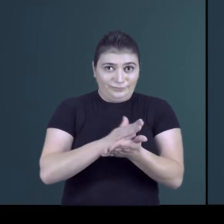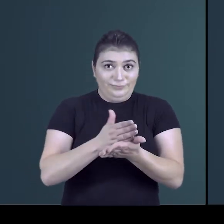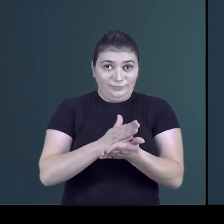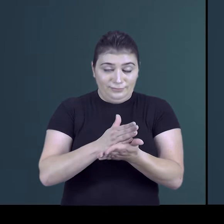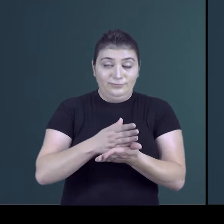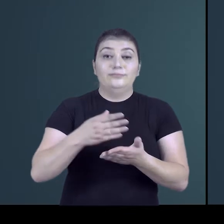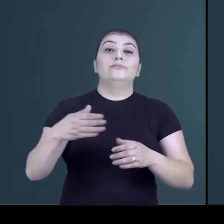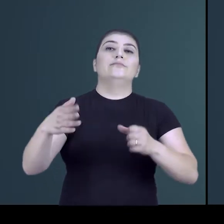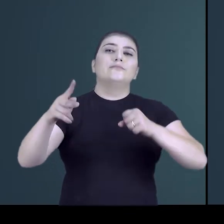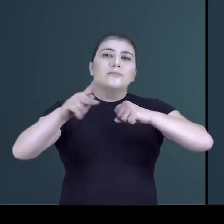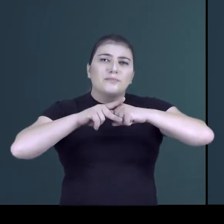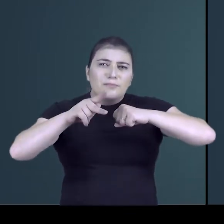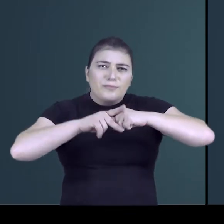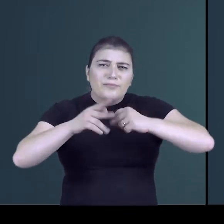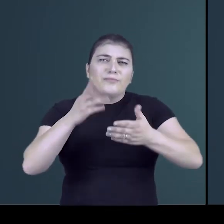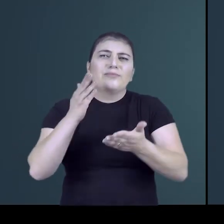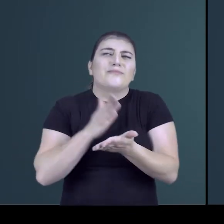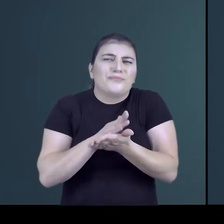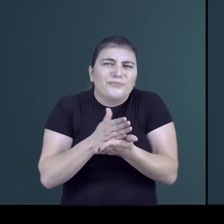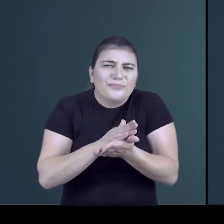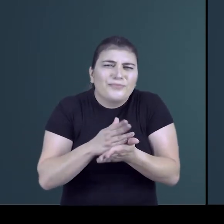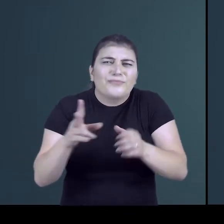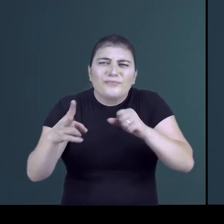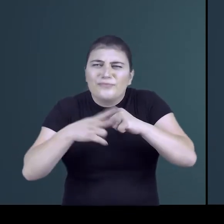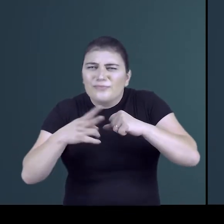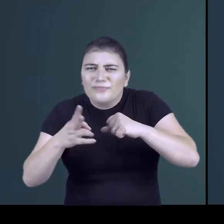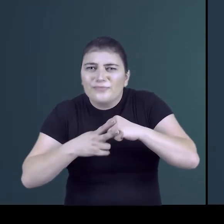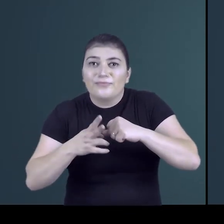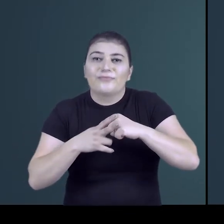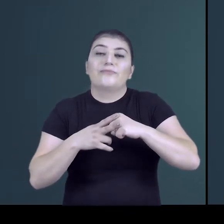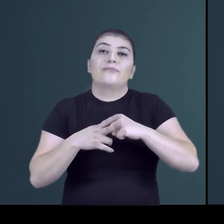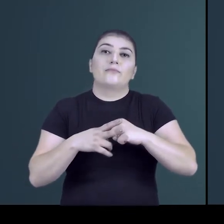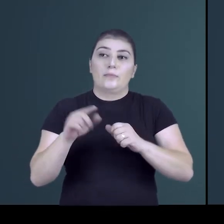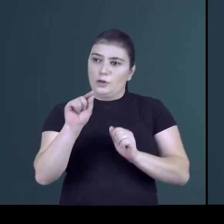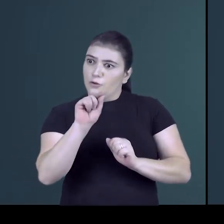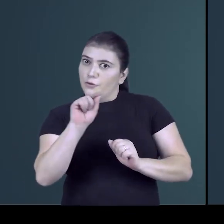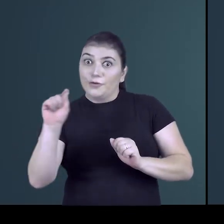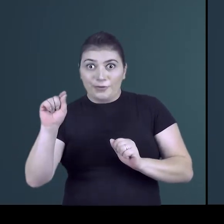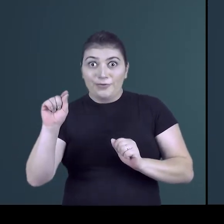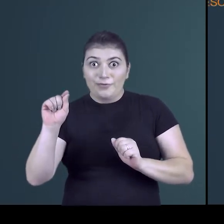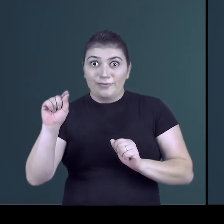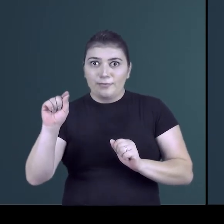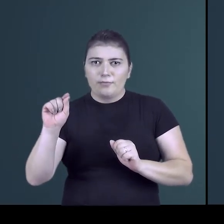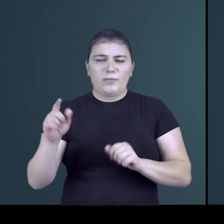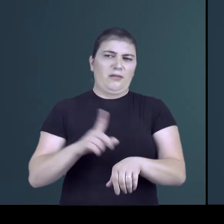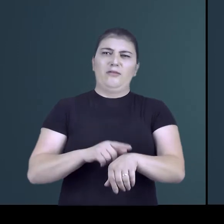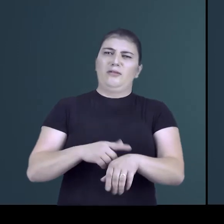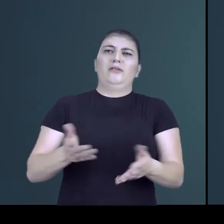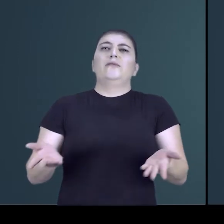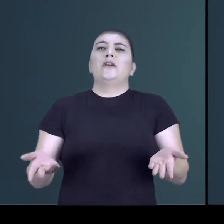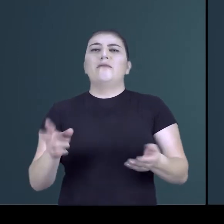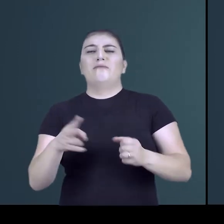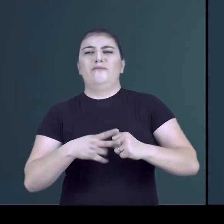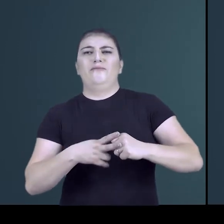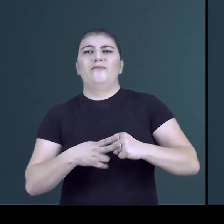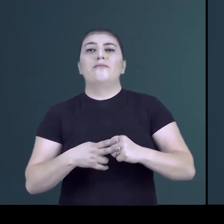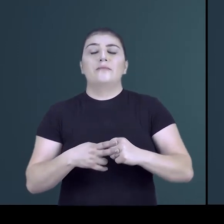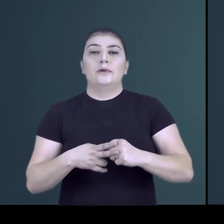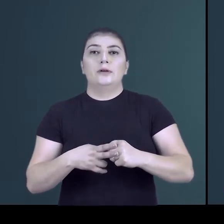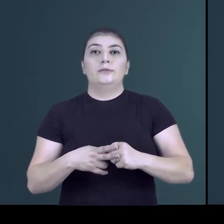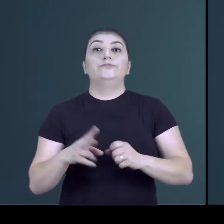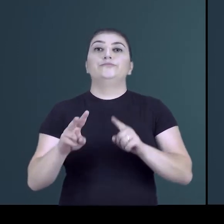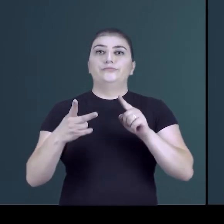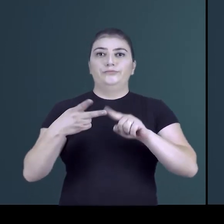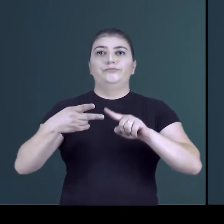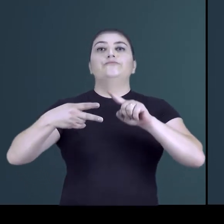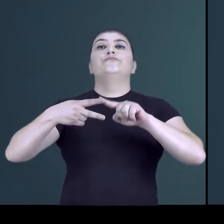seja, o pronome no meio da estrutura verbal com os hífens. Mas em quais tempos verbais?